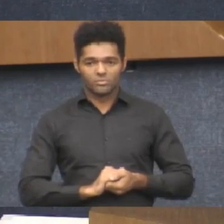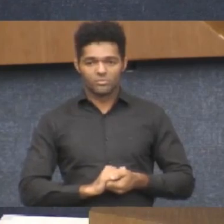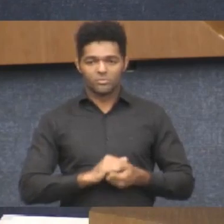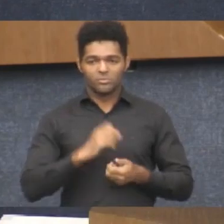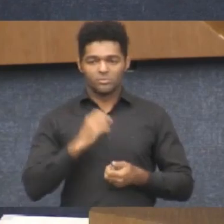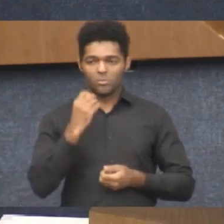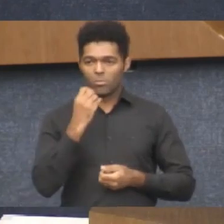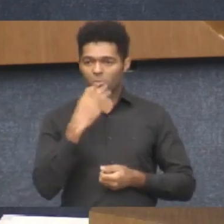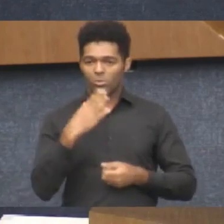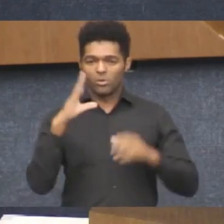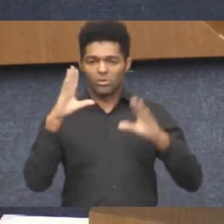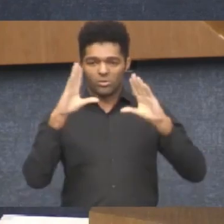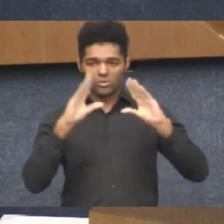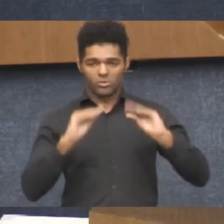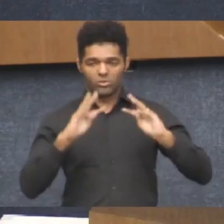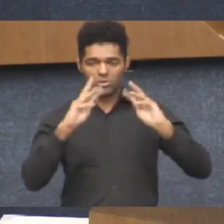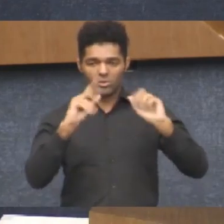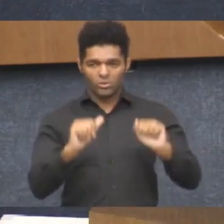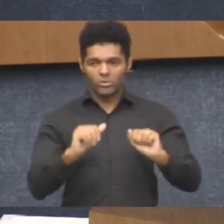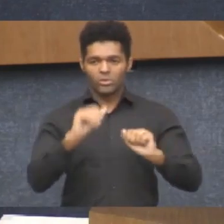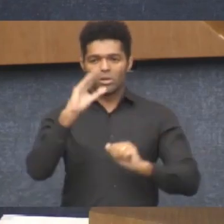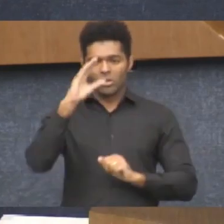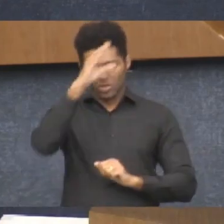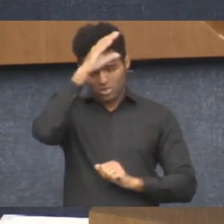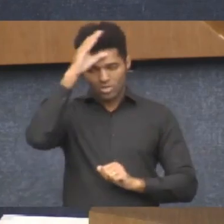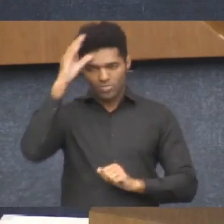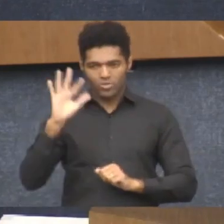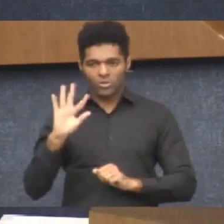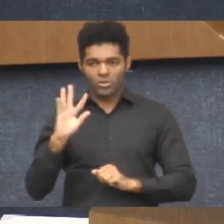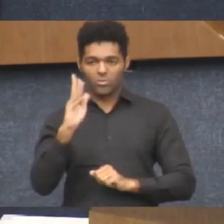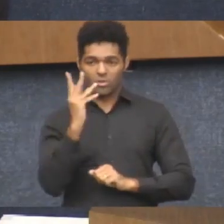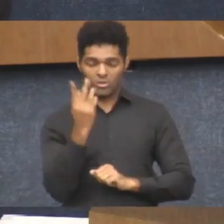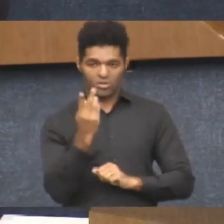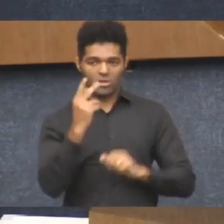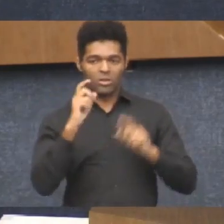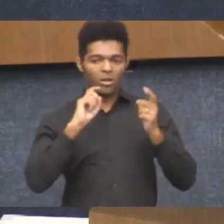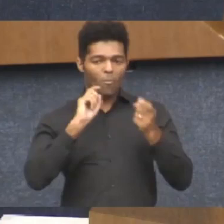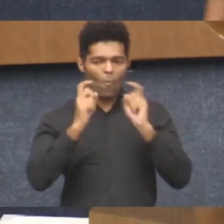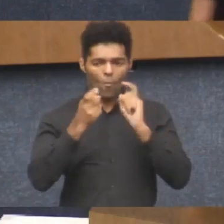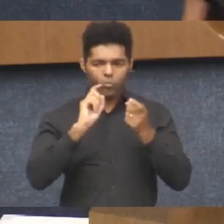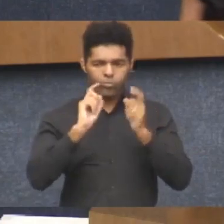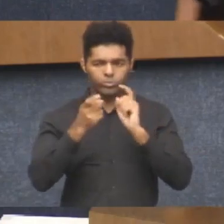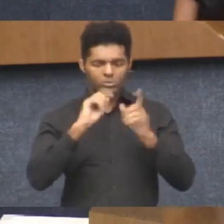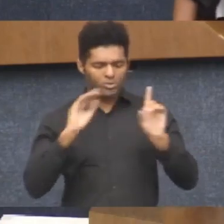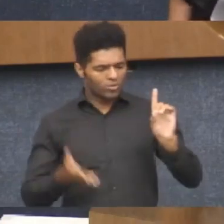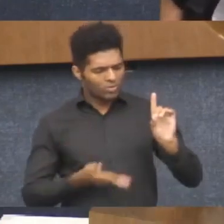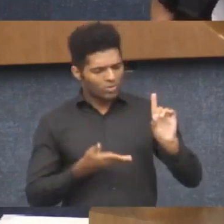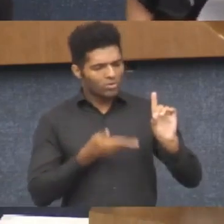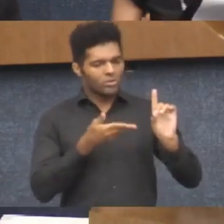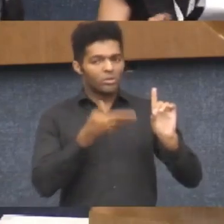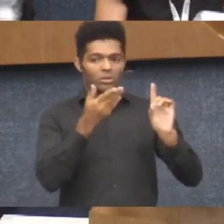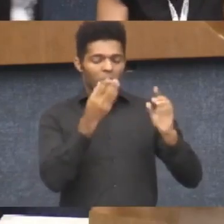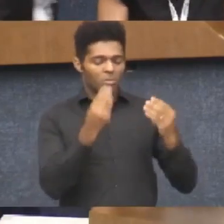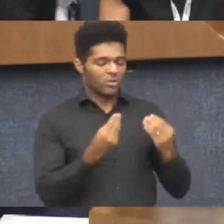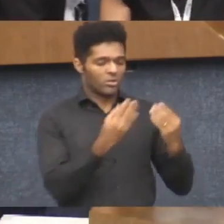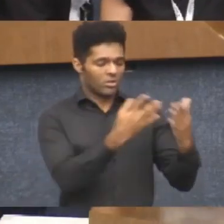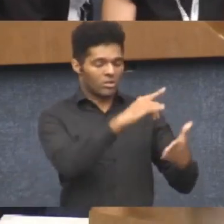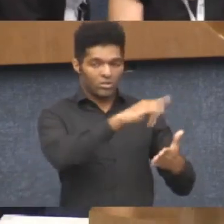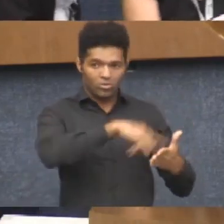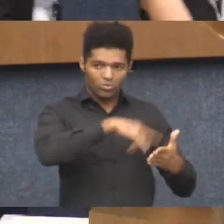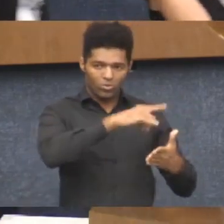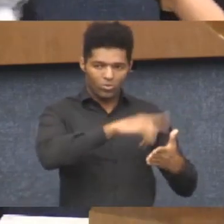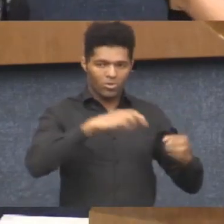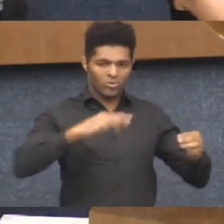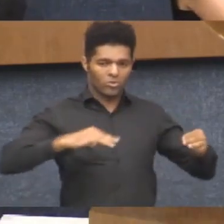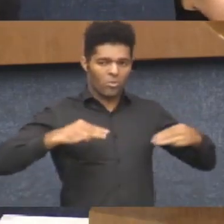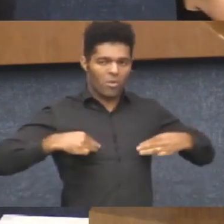Boa noite a todos. A Câmara Municipal de Belo Horizonte reúne-se em caráter solene para a entrega do Diploma